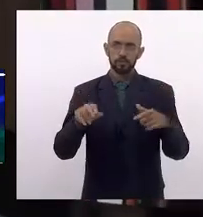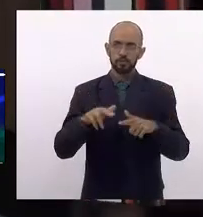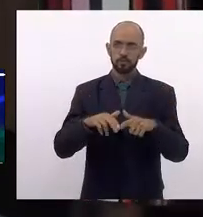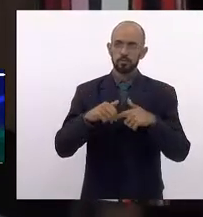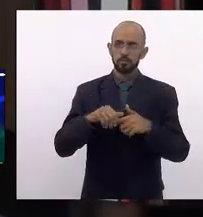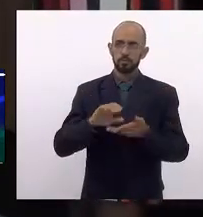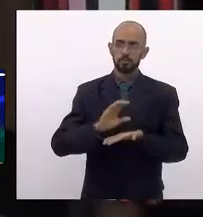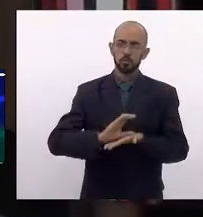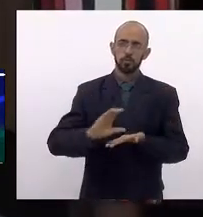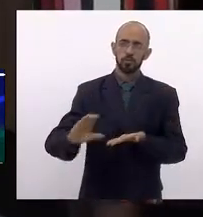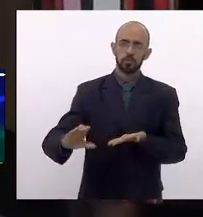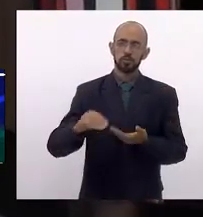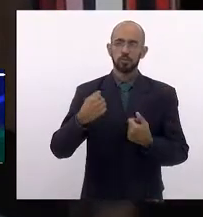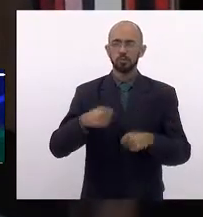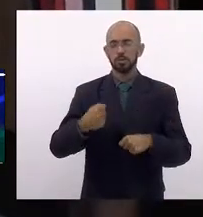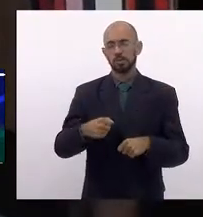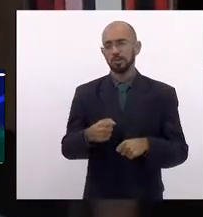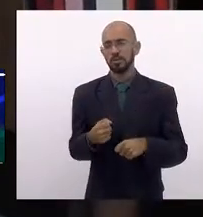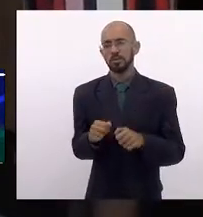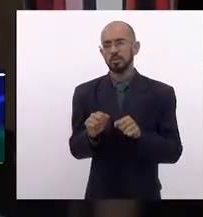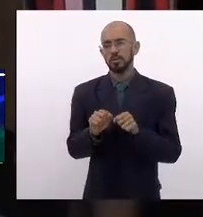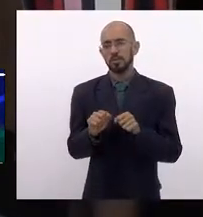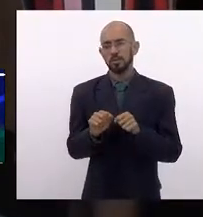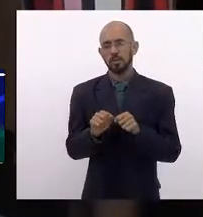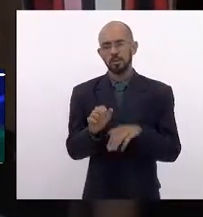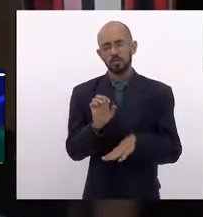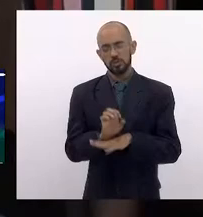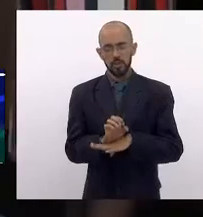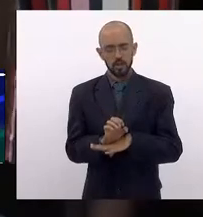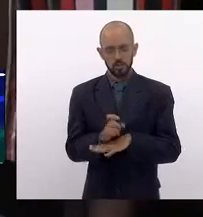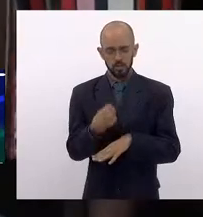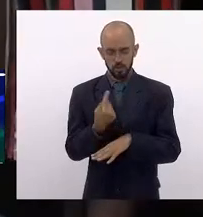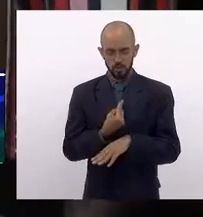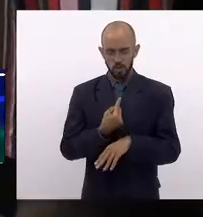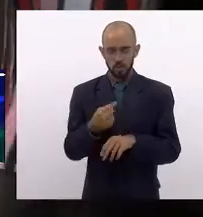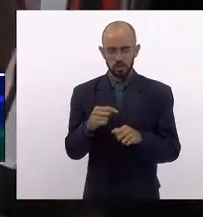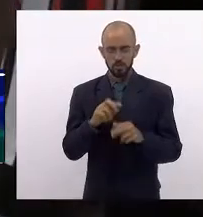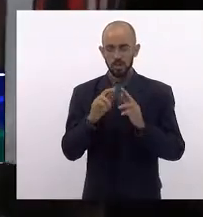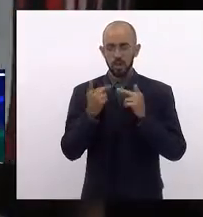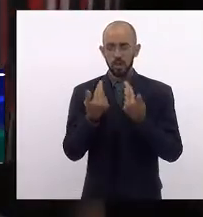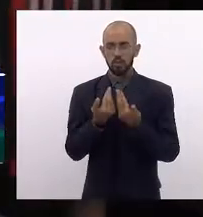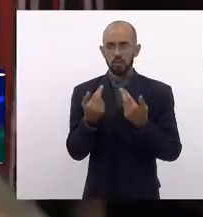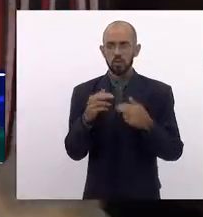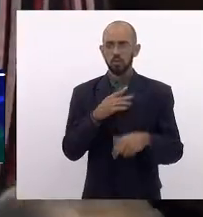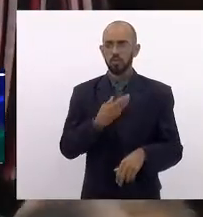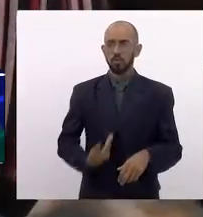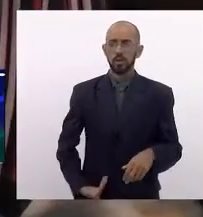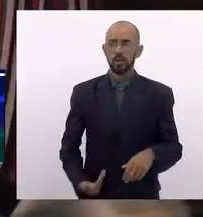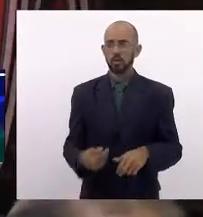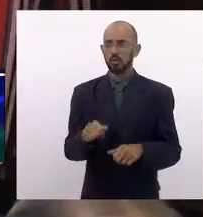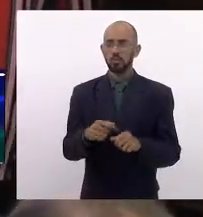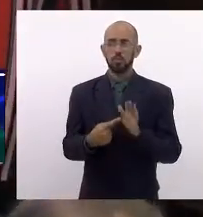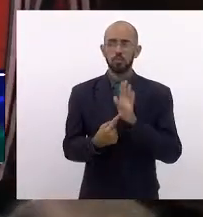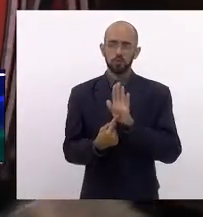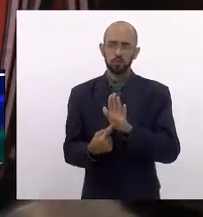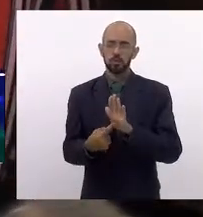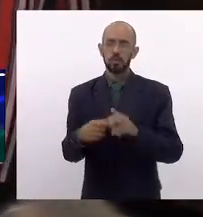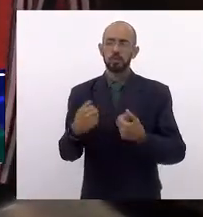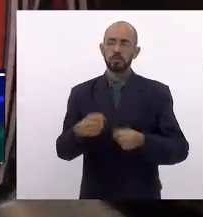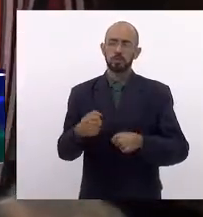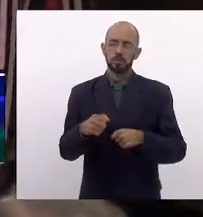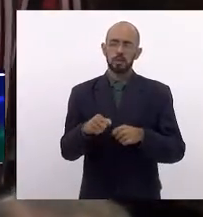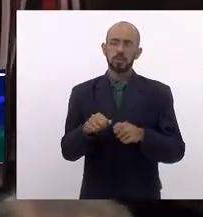precisa ser executado no estado e nós numa reunião com o governador ele apontou a necessidade de ser